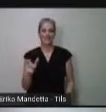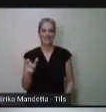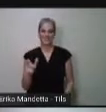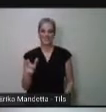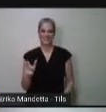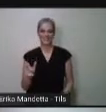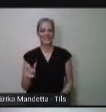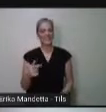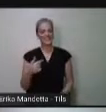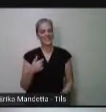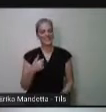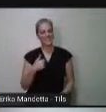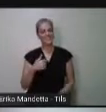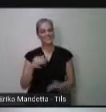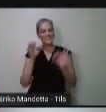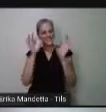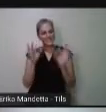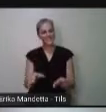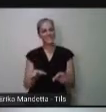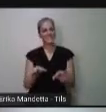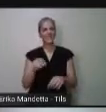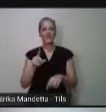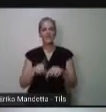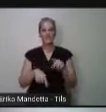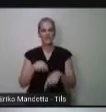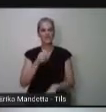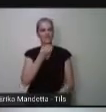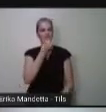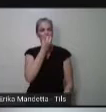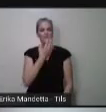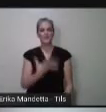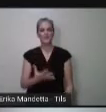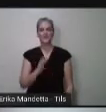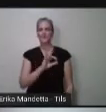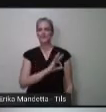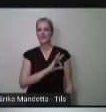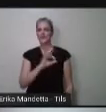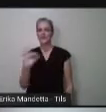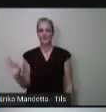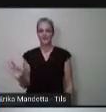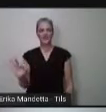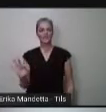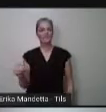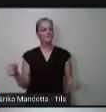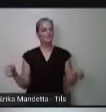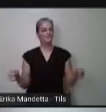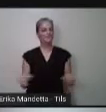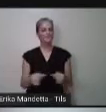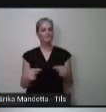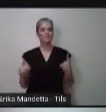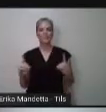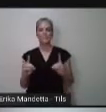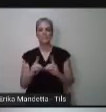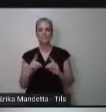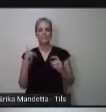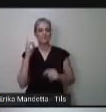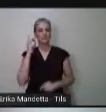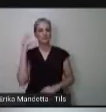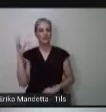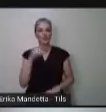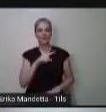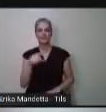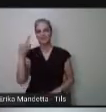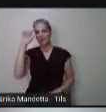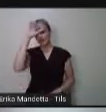certeza que o material está muito bem construído, muito didático, e tenho certeza que vai ser muito prazeroso para que vocês